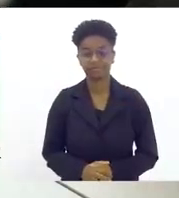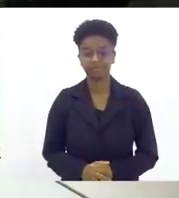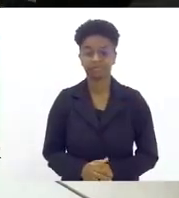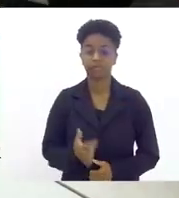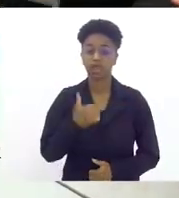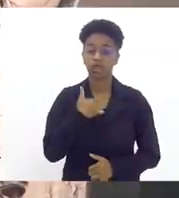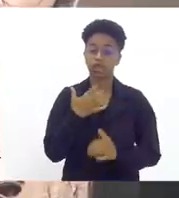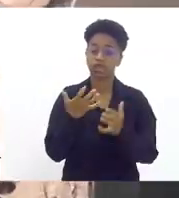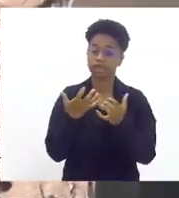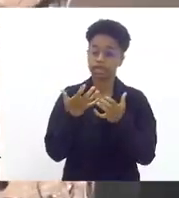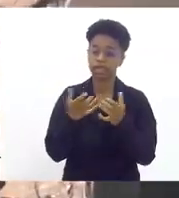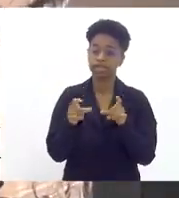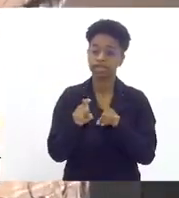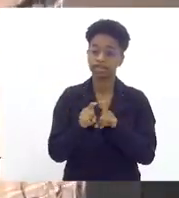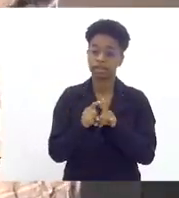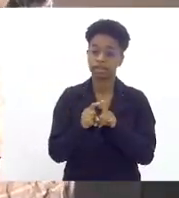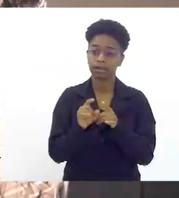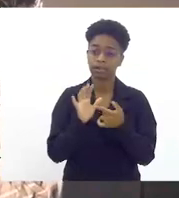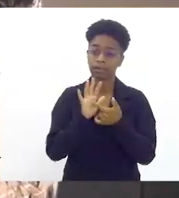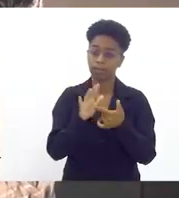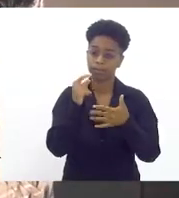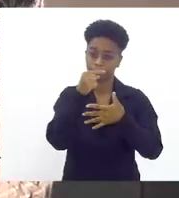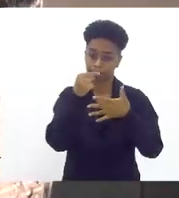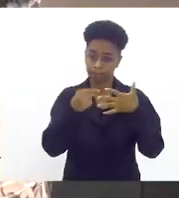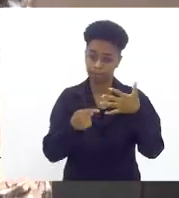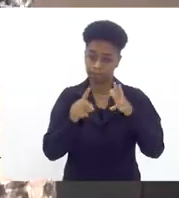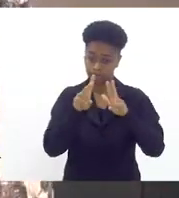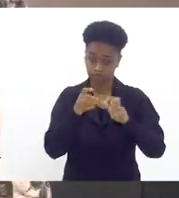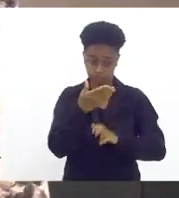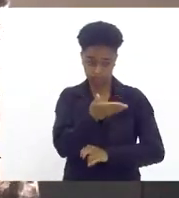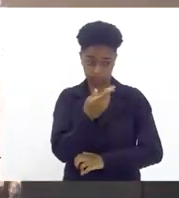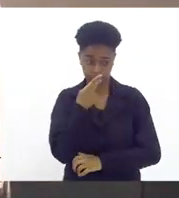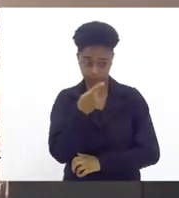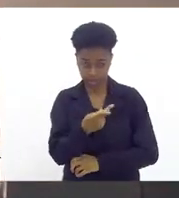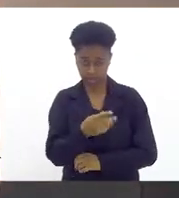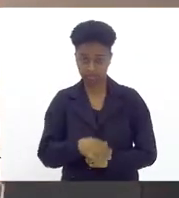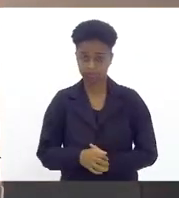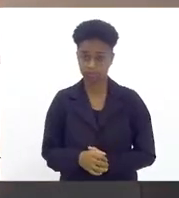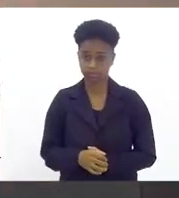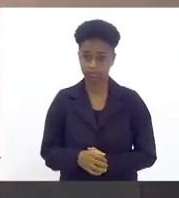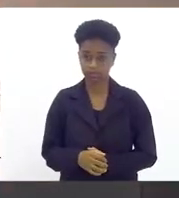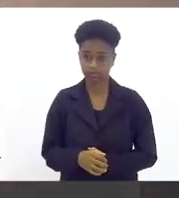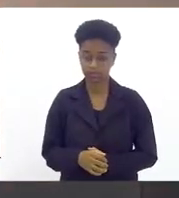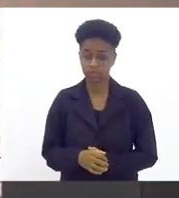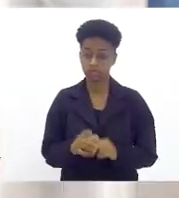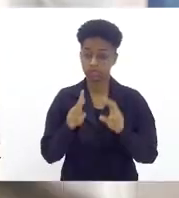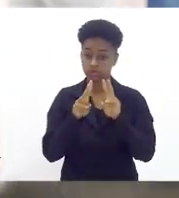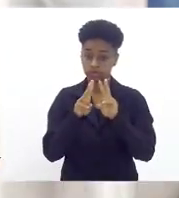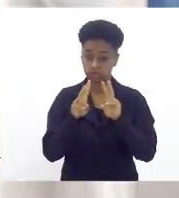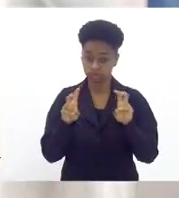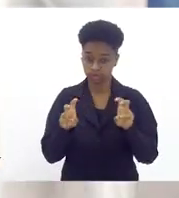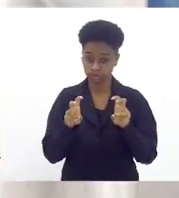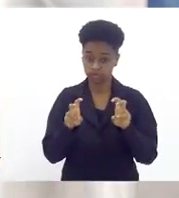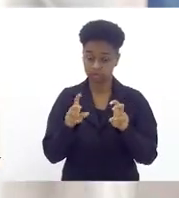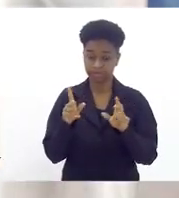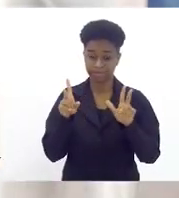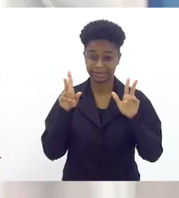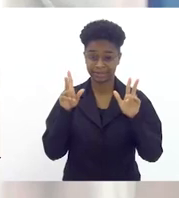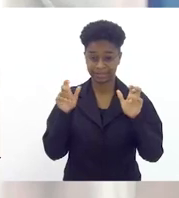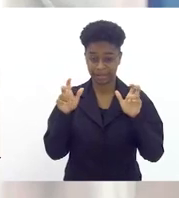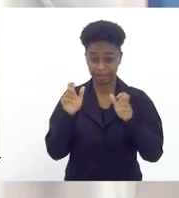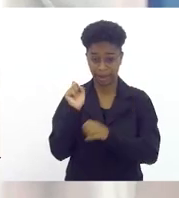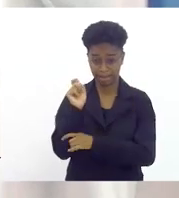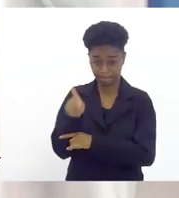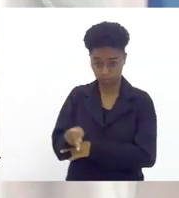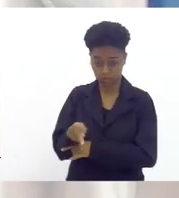Queria apenas apresentar algumas considerações em relação à sua fala, sobre a questão da aposentadoria, né? Quer dizer,